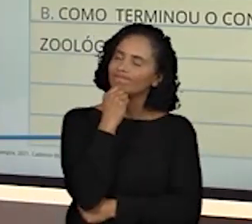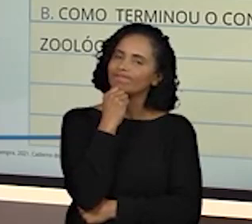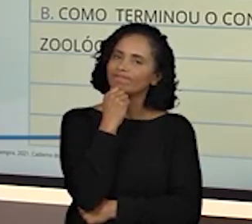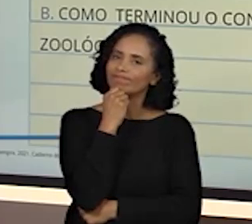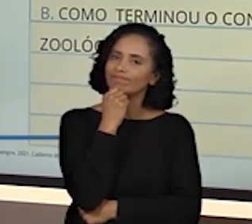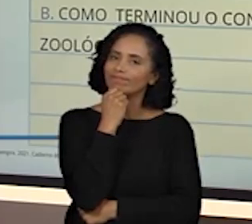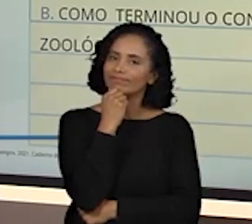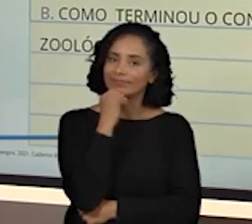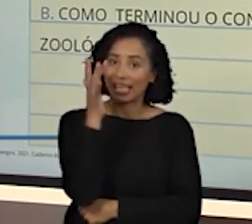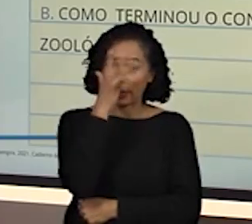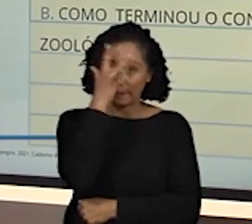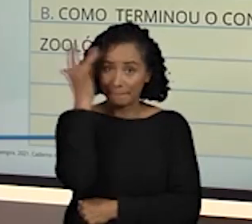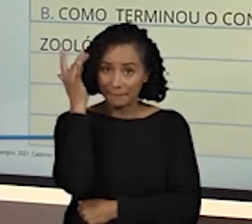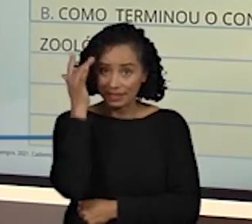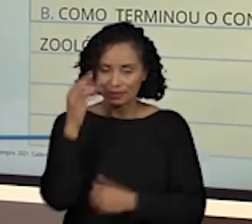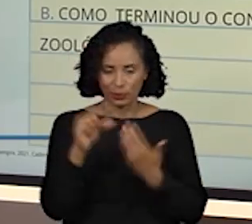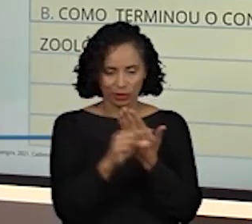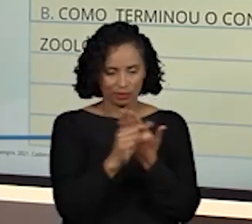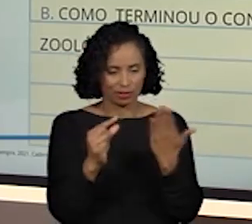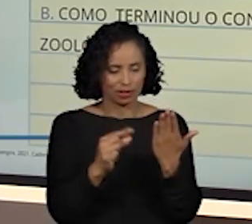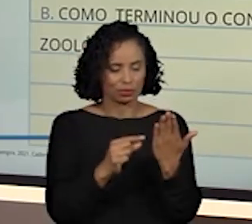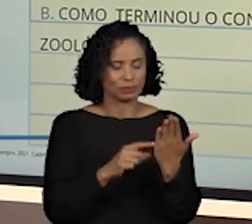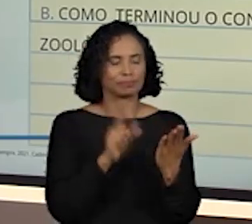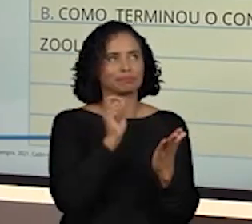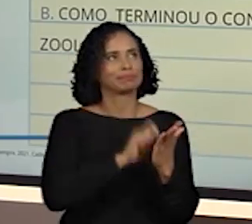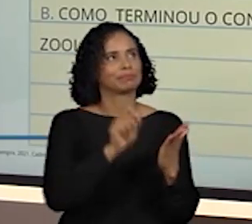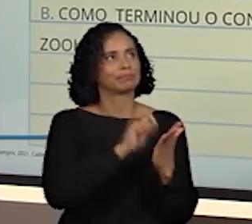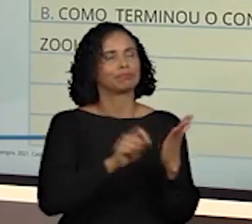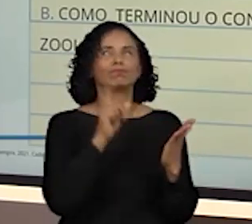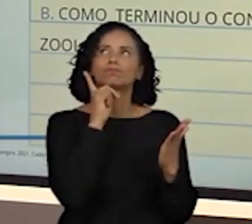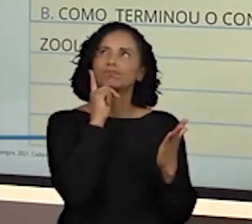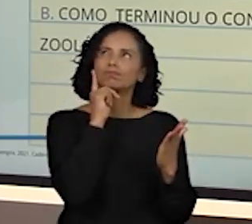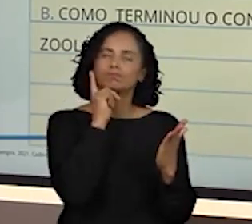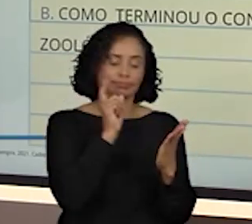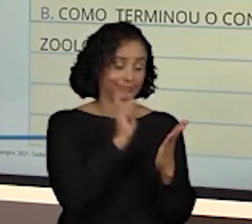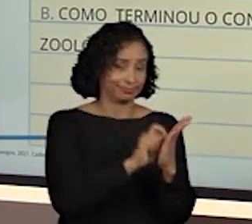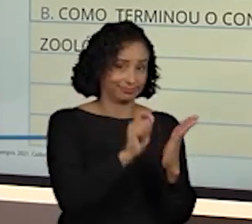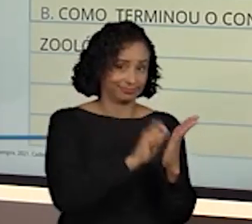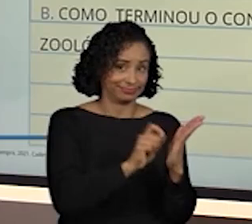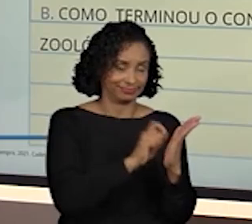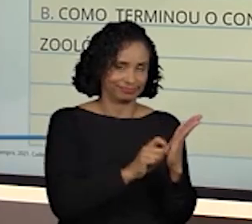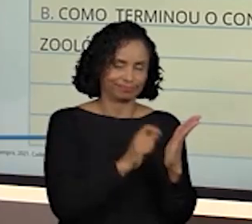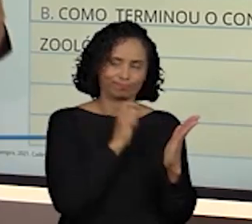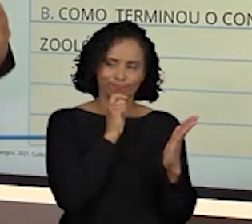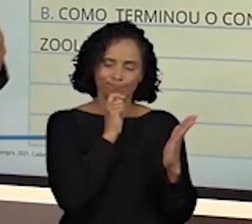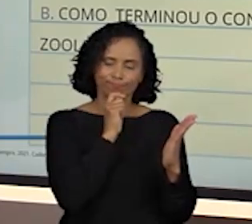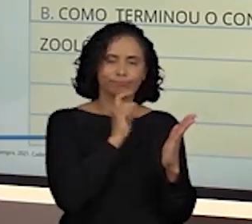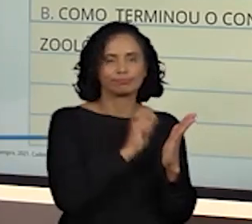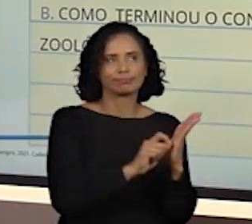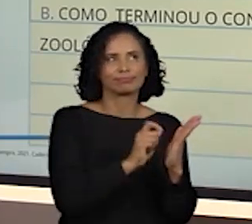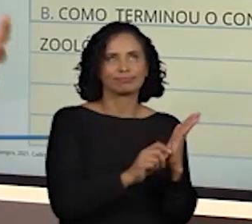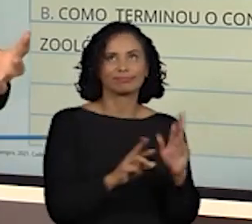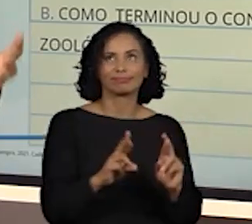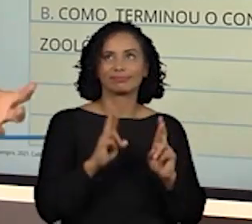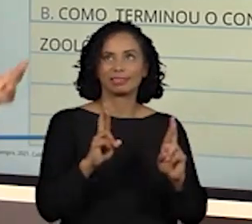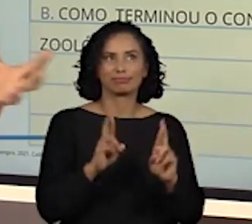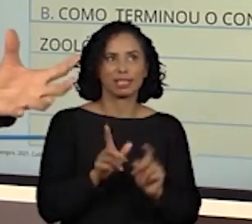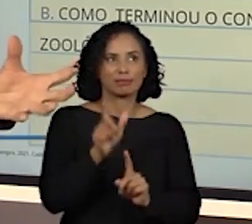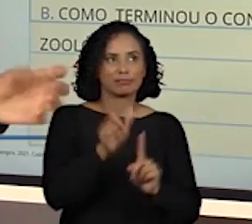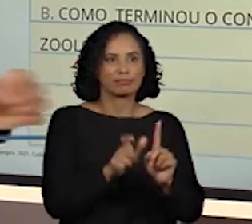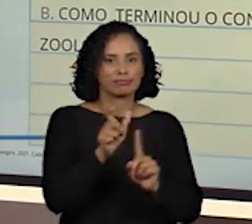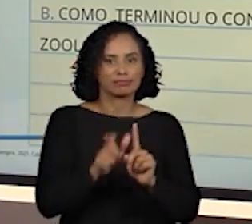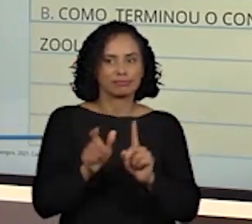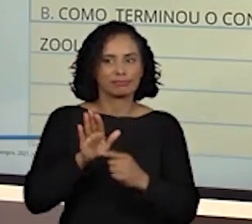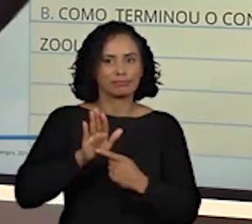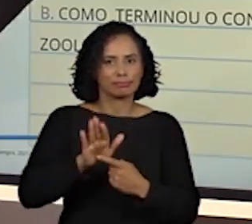ler isso aqui que estou escrevendo, espera que o personagem se apresente, que a gente veja nessa